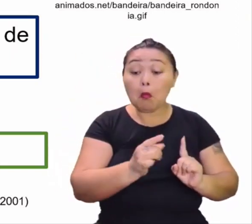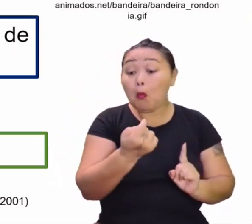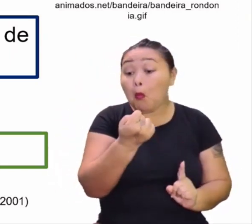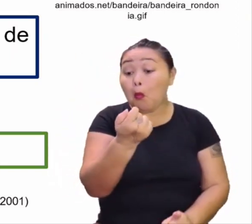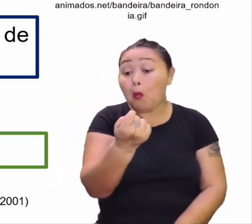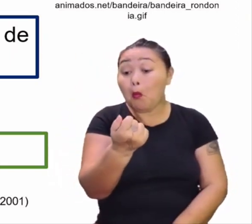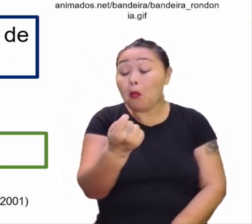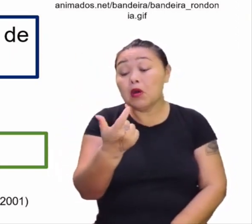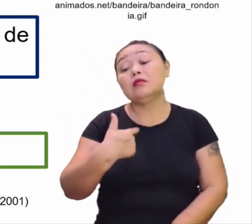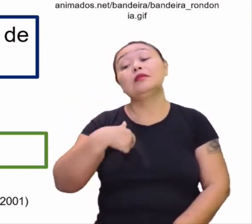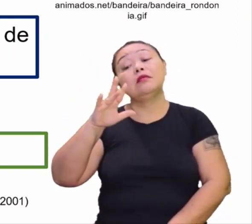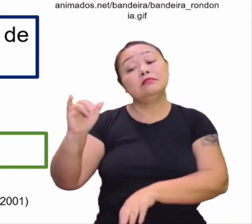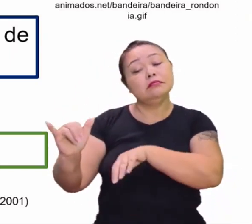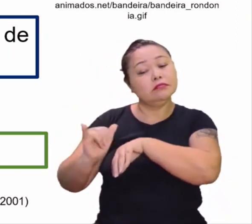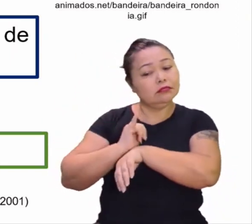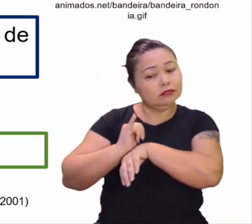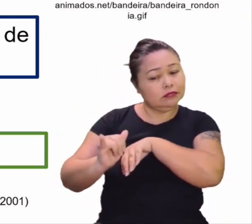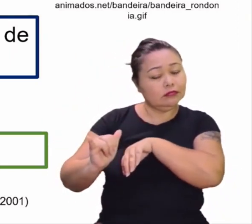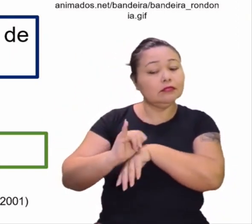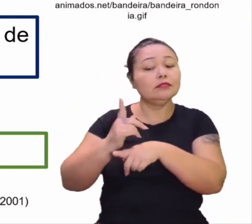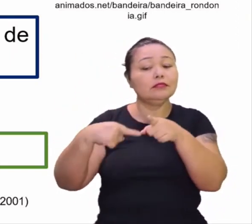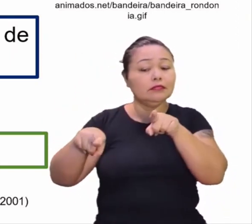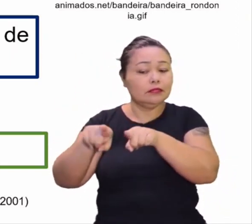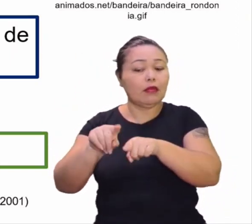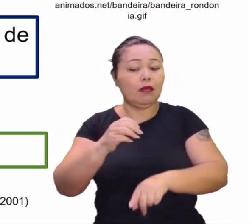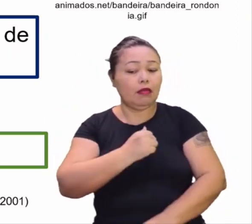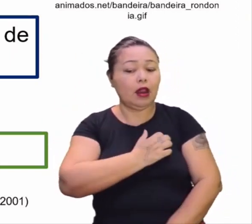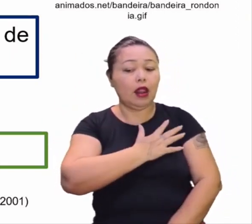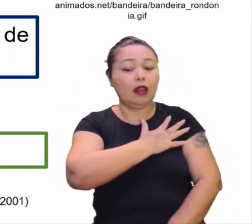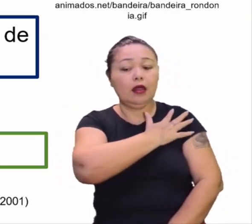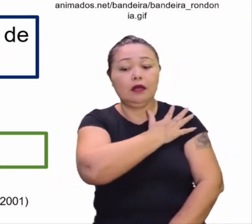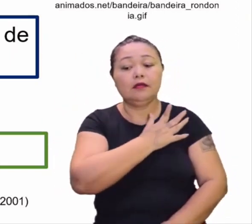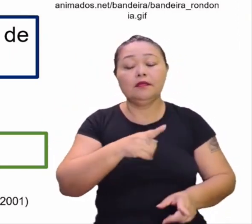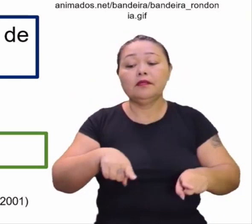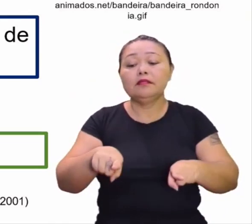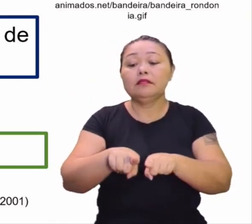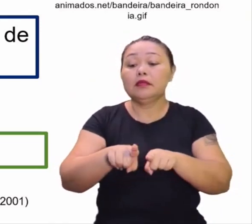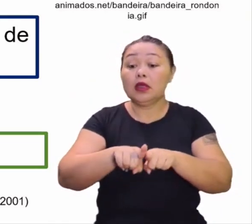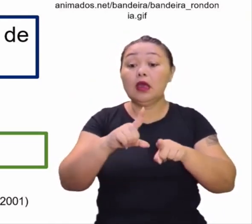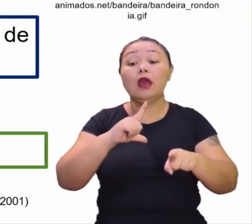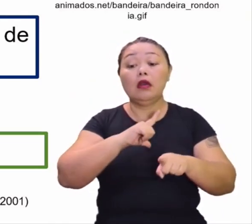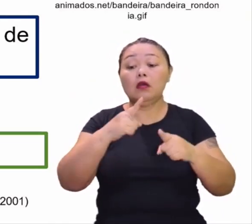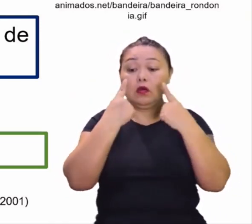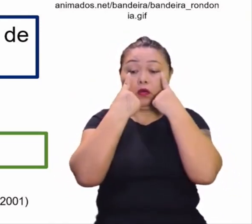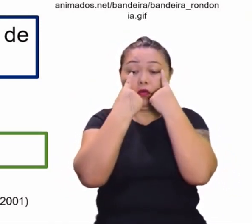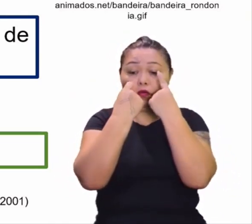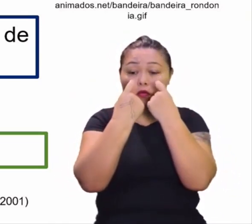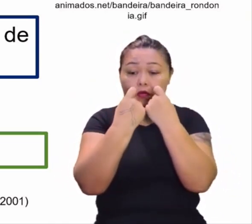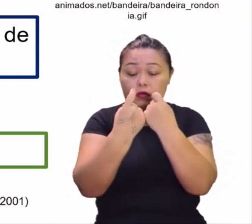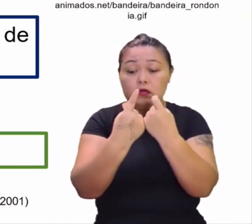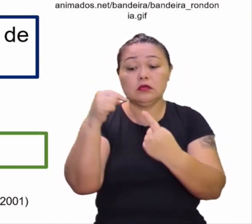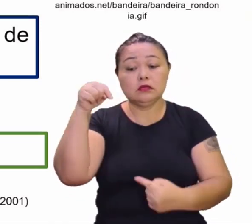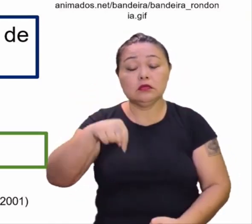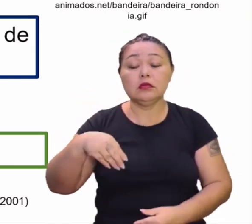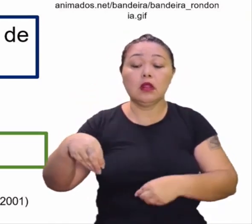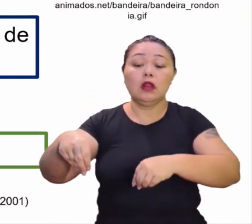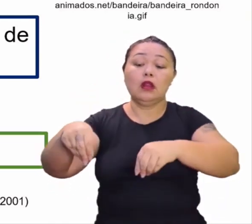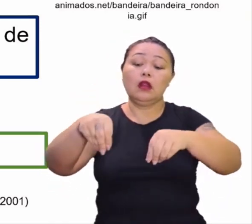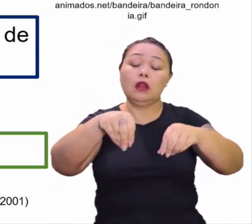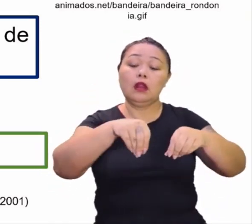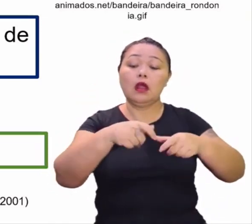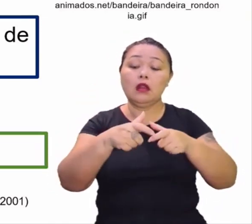por questão estratégica e militar também, houve esse interesse de criar um território